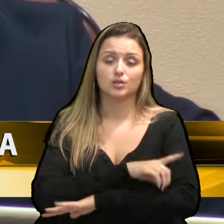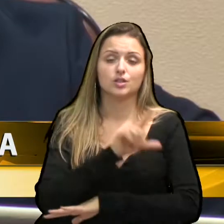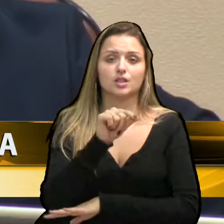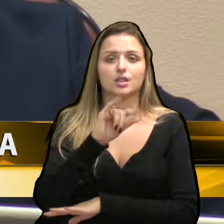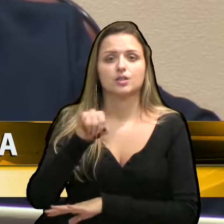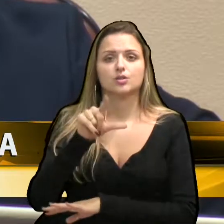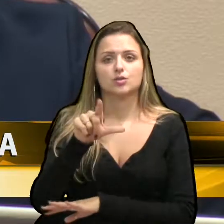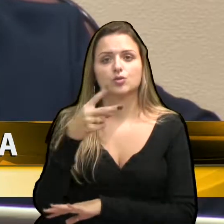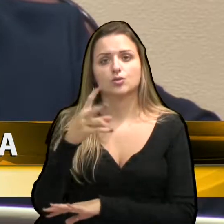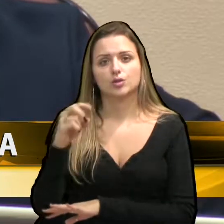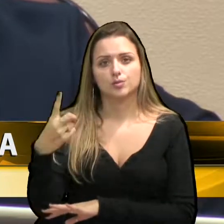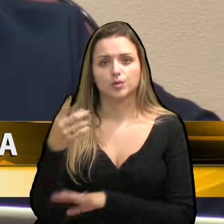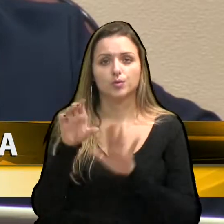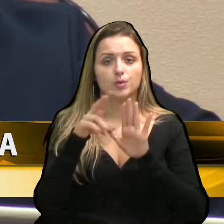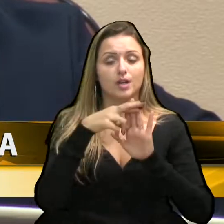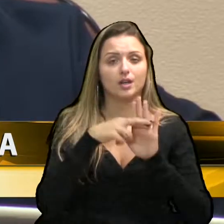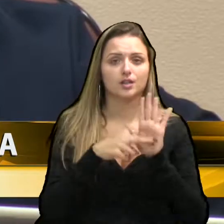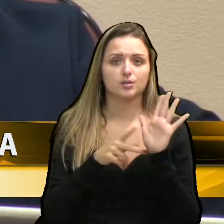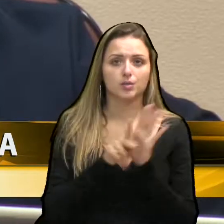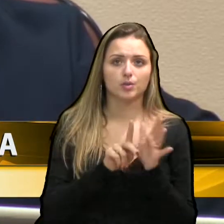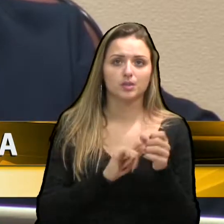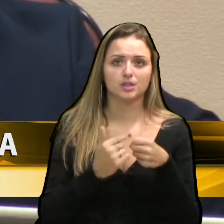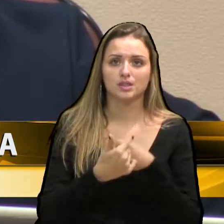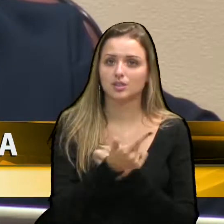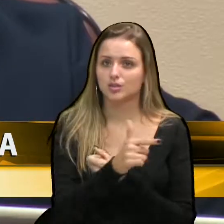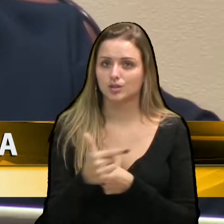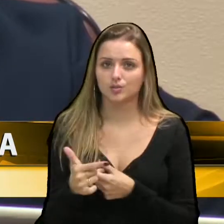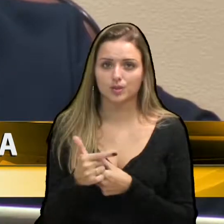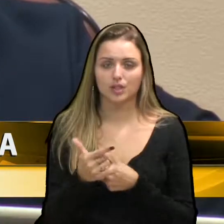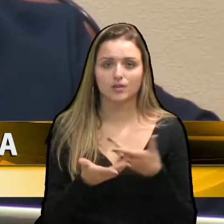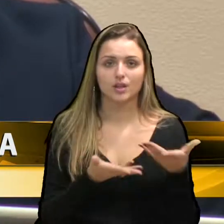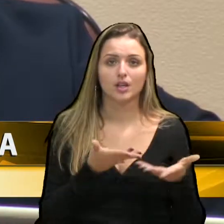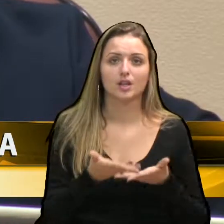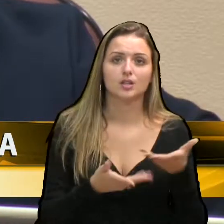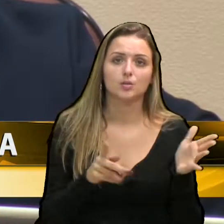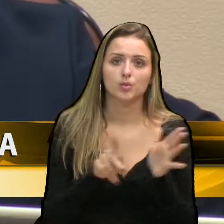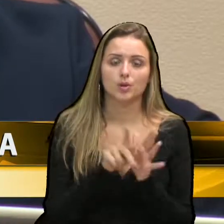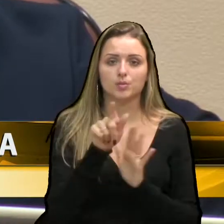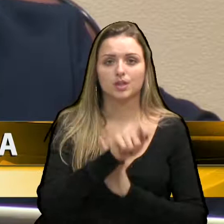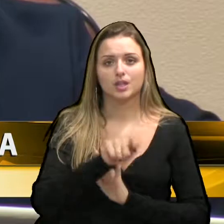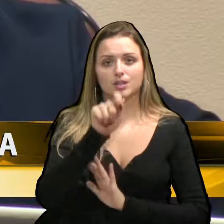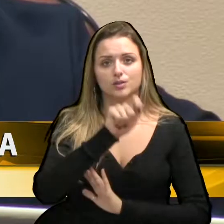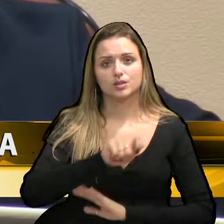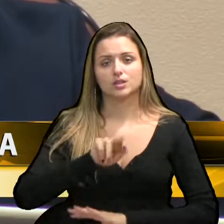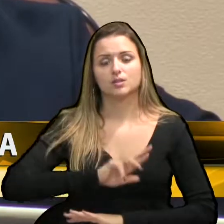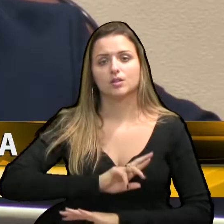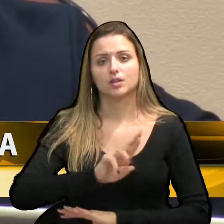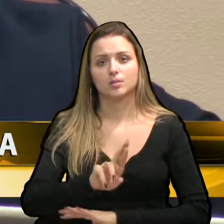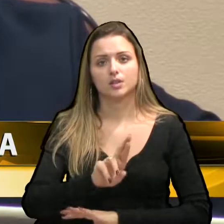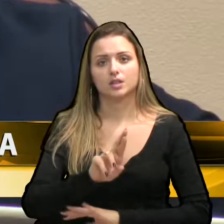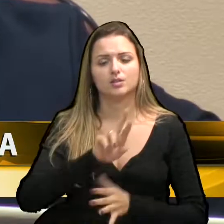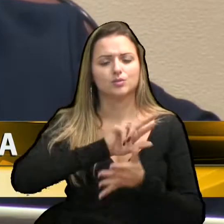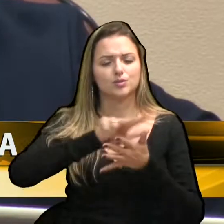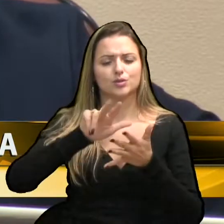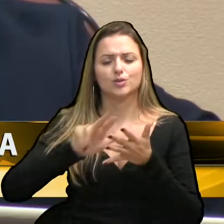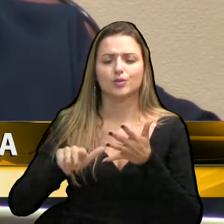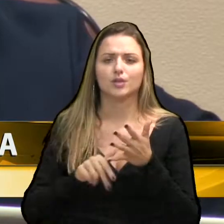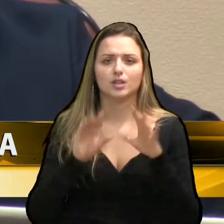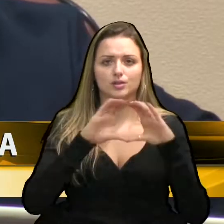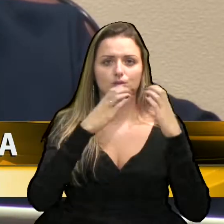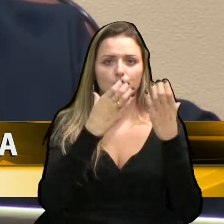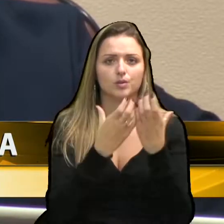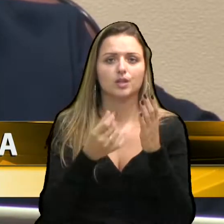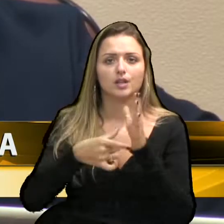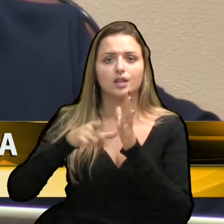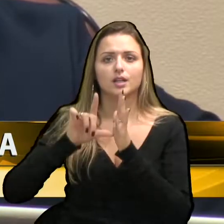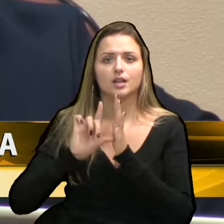julho de 2001, Estatuto da Cidade, por não ter havido consulta da população de associações representativas dos vários segmentos da comunidade antes